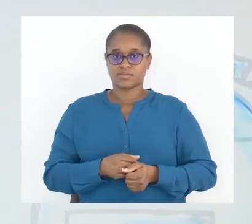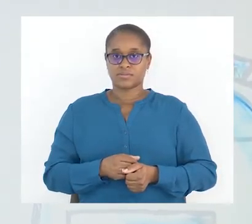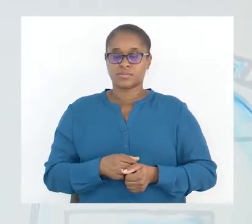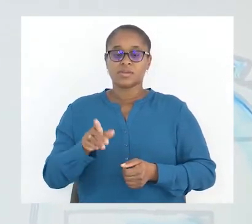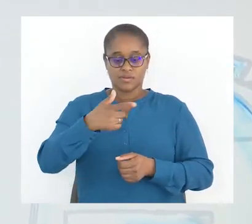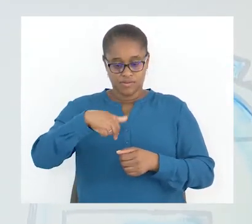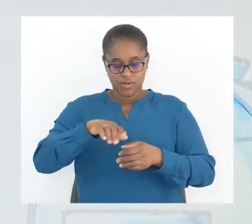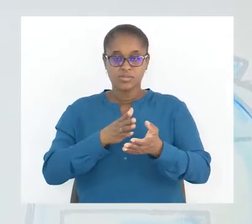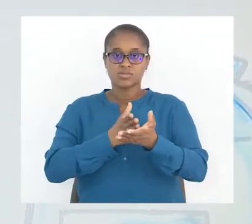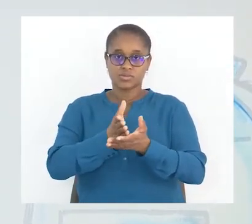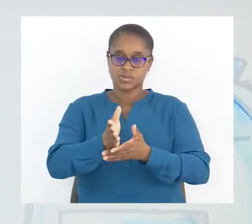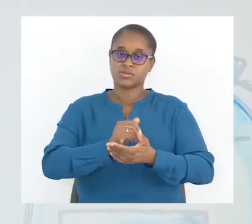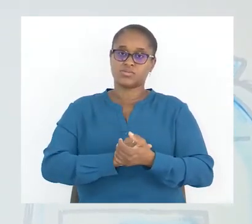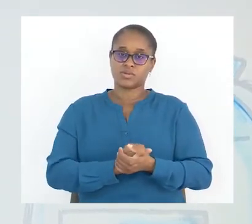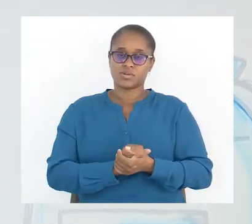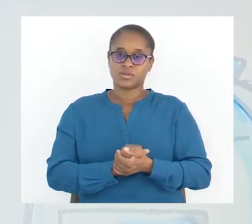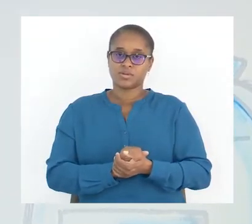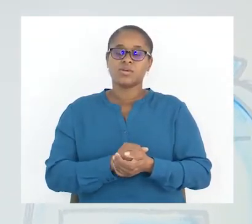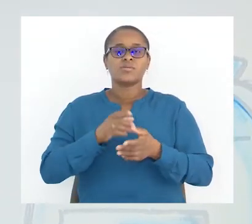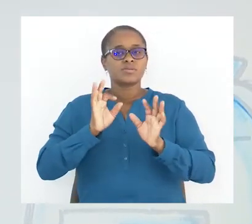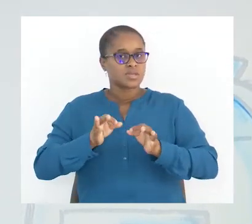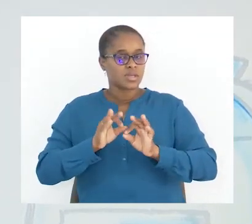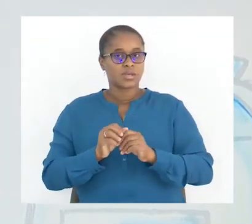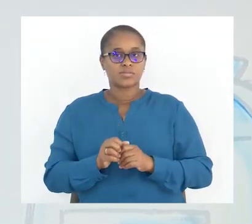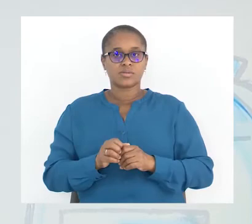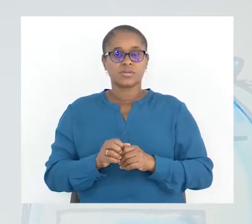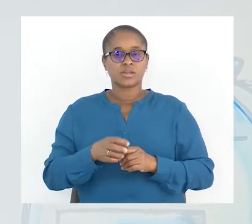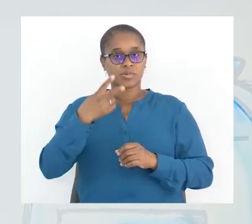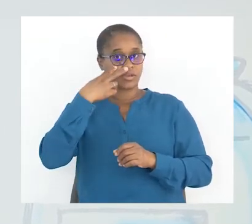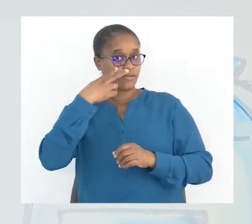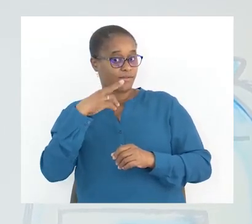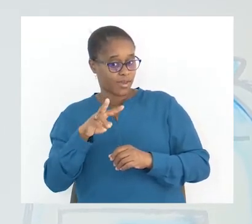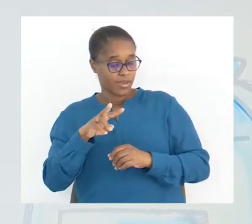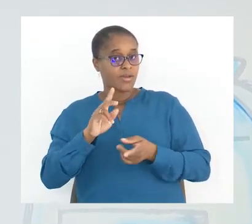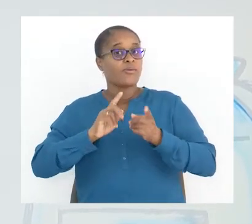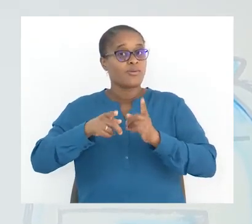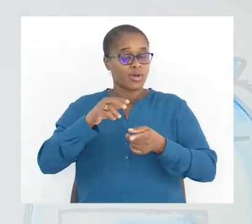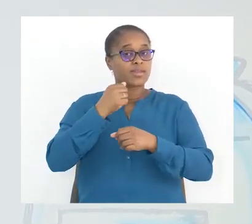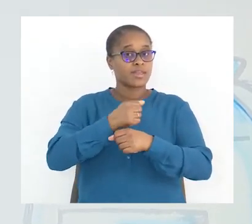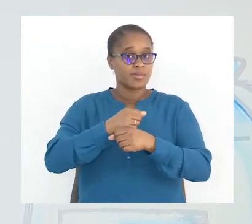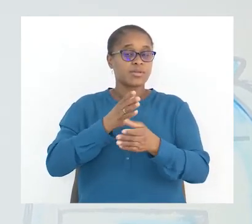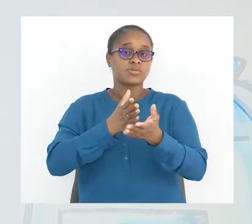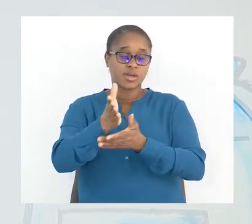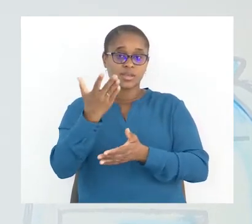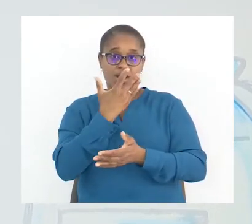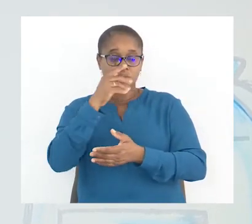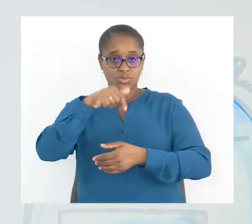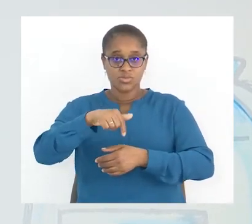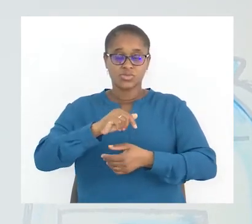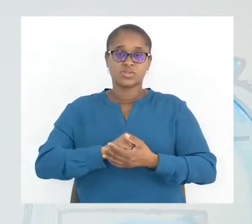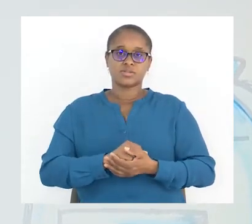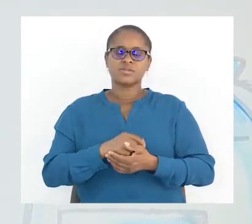vamos continuar. Como sempre, temos que rever aquilo que vimos ao longo da aula de